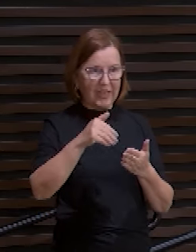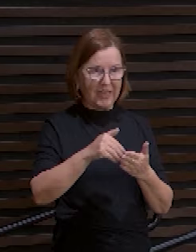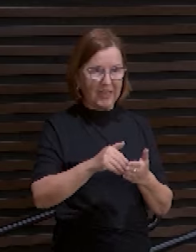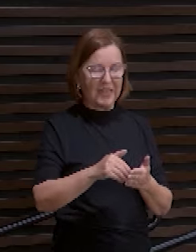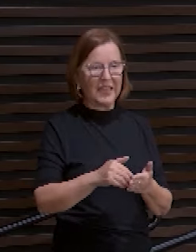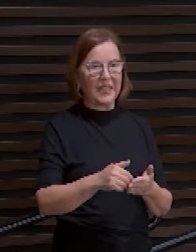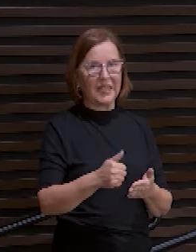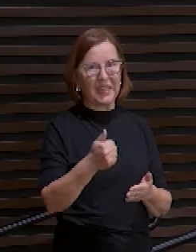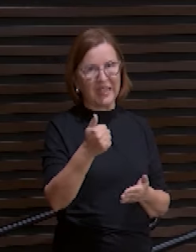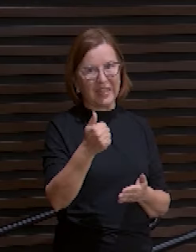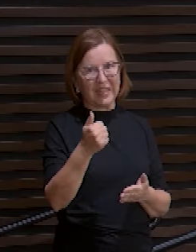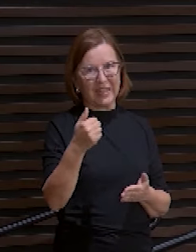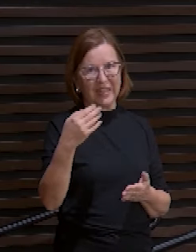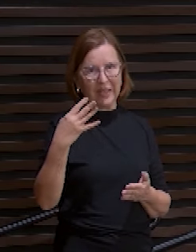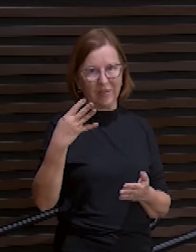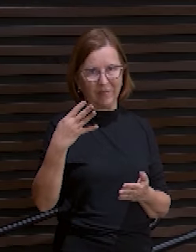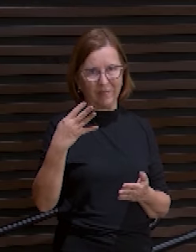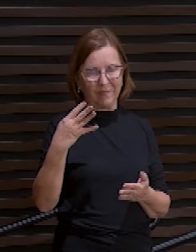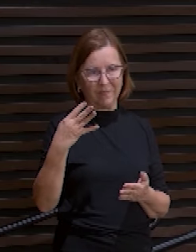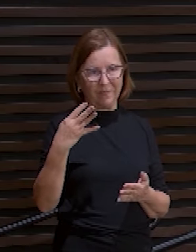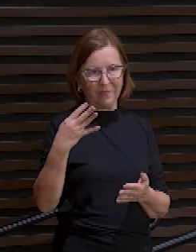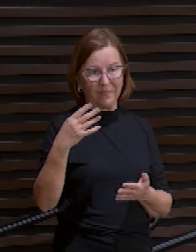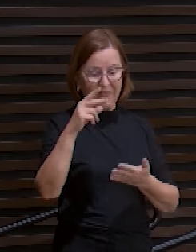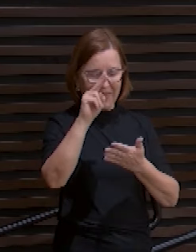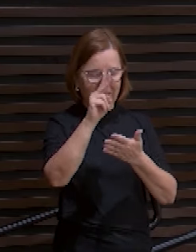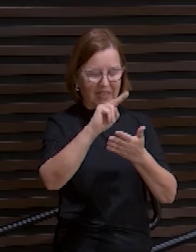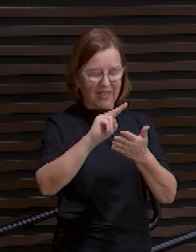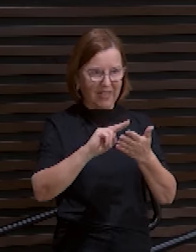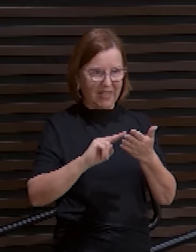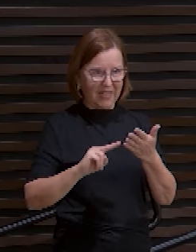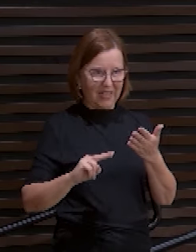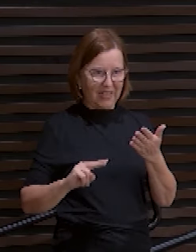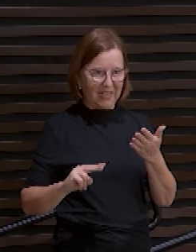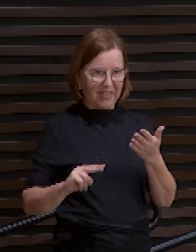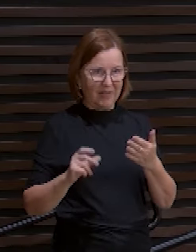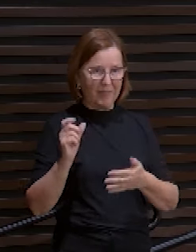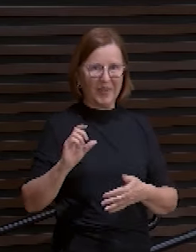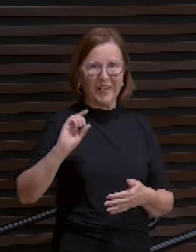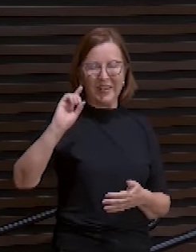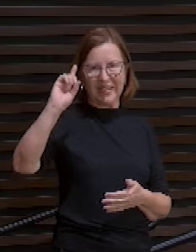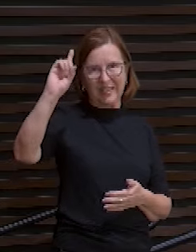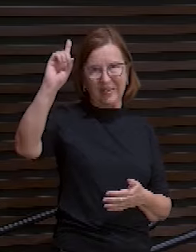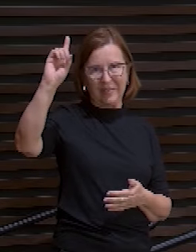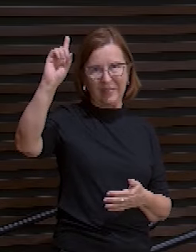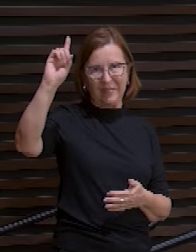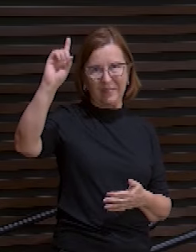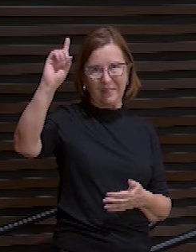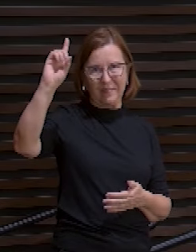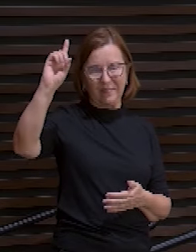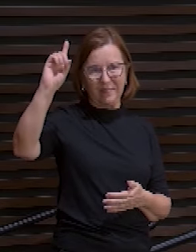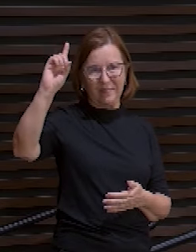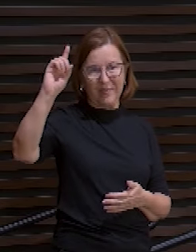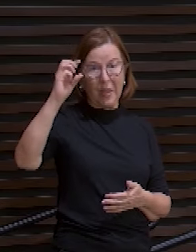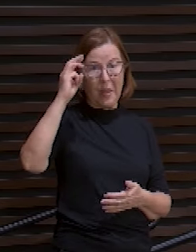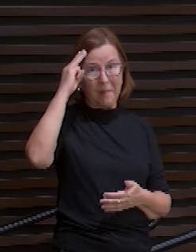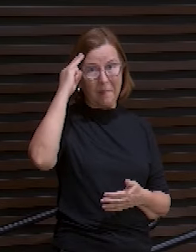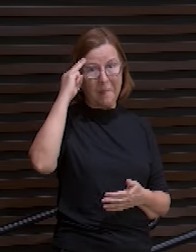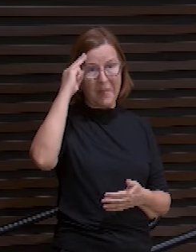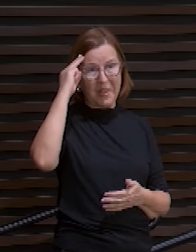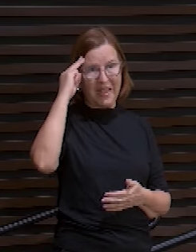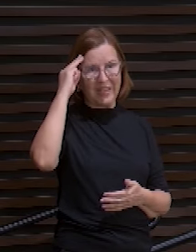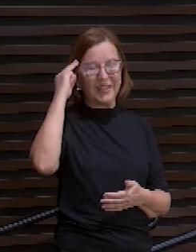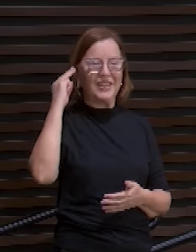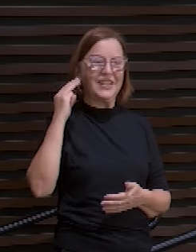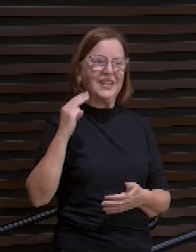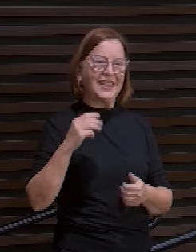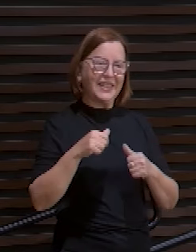13 14 Leia leia a palavra de Deus em casa medite nessa questão que o próprio